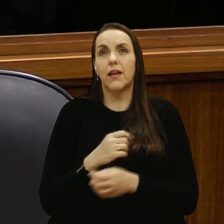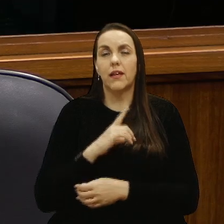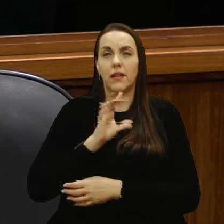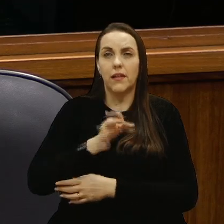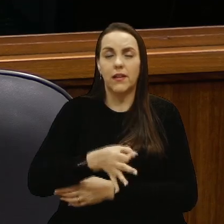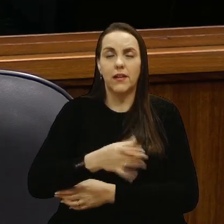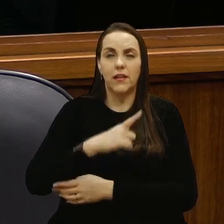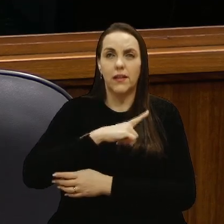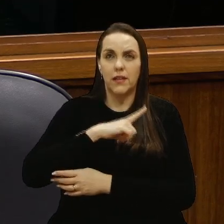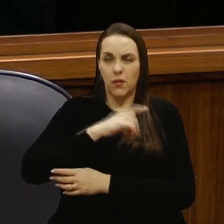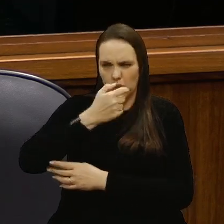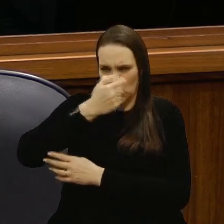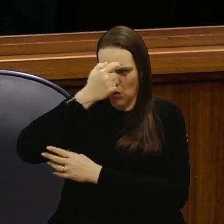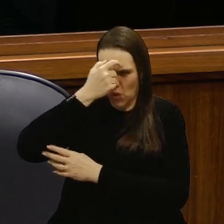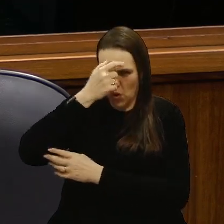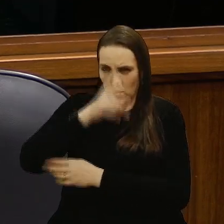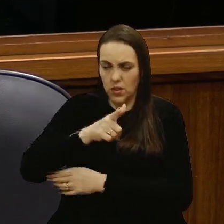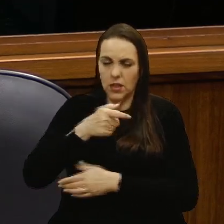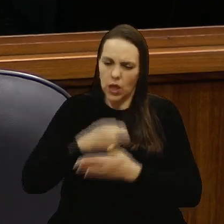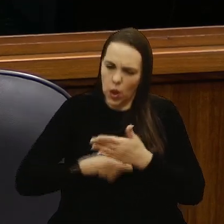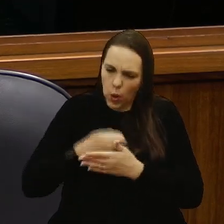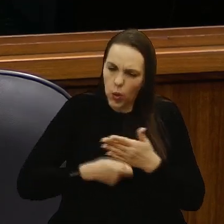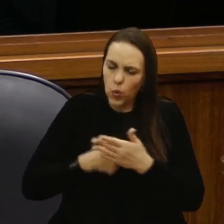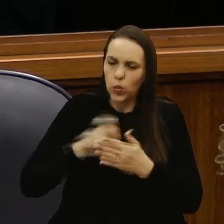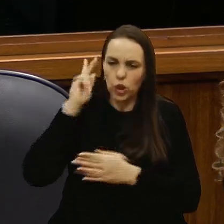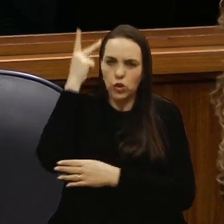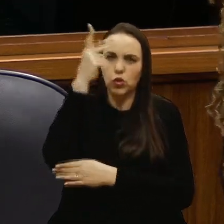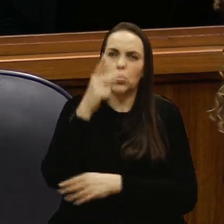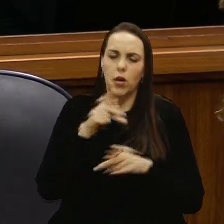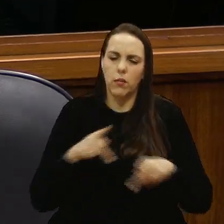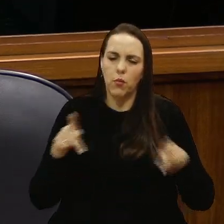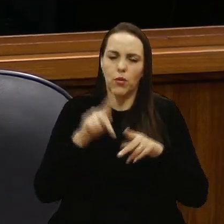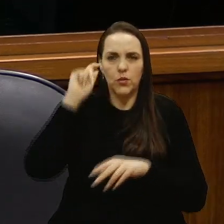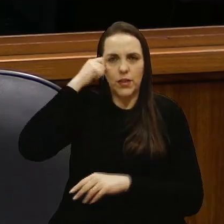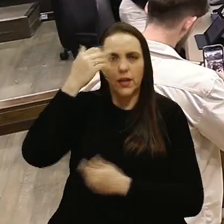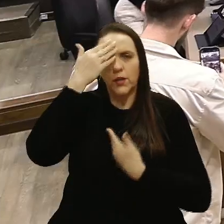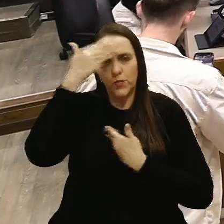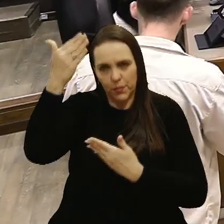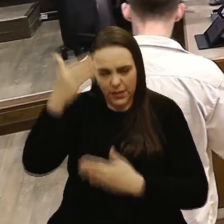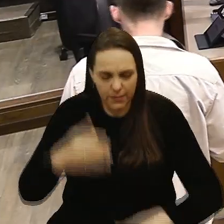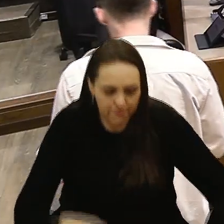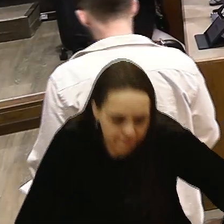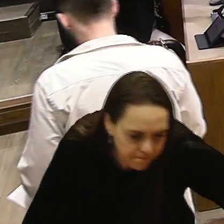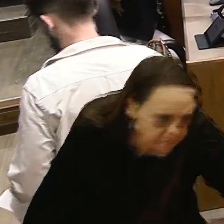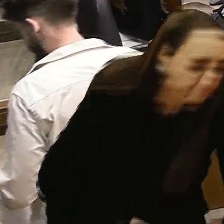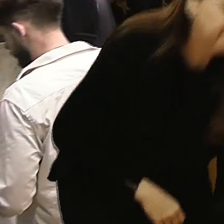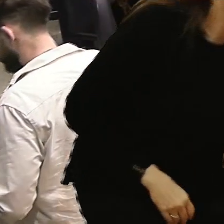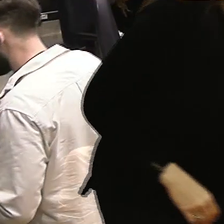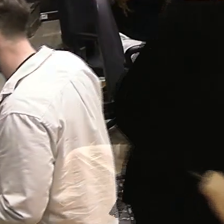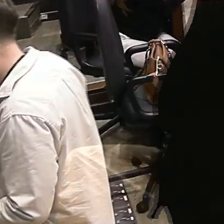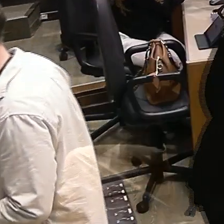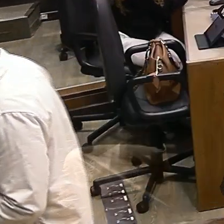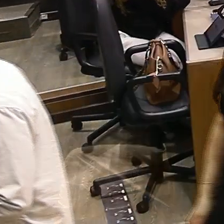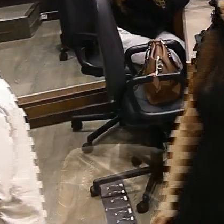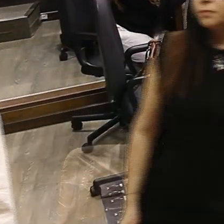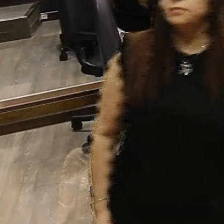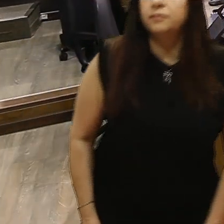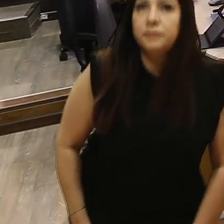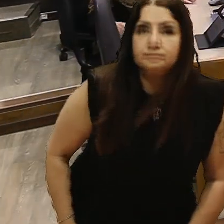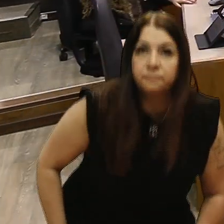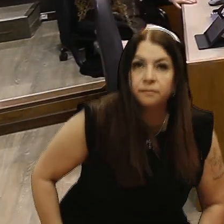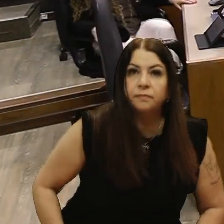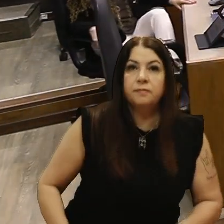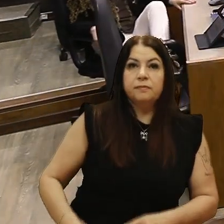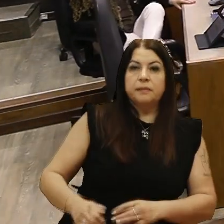termos consciência da luta e da história do povo negro. Muito obrigada. Obrigado, vereadora Estela Balardim. Com a palavra,